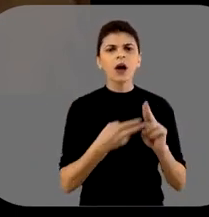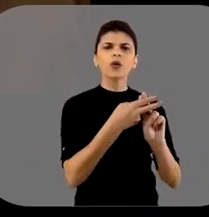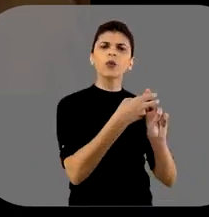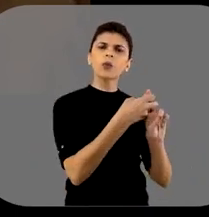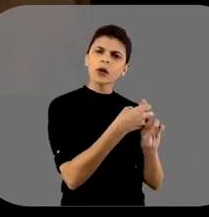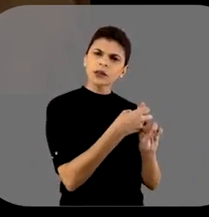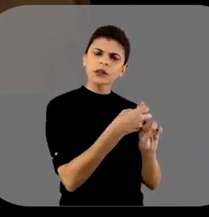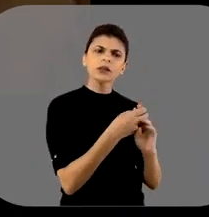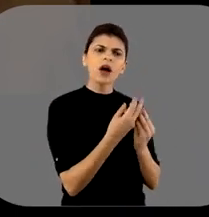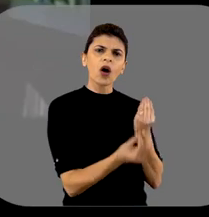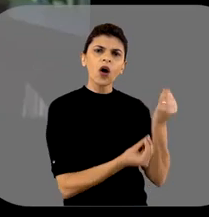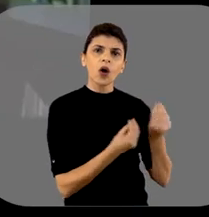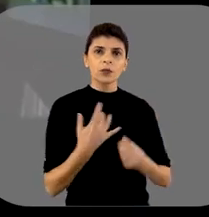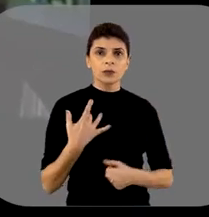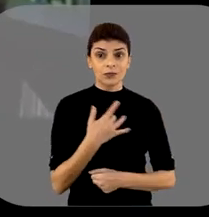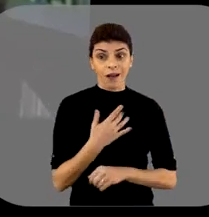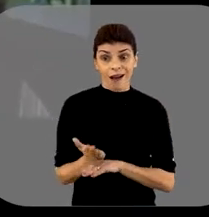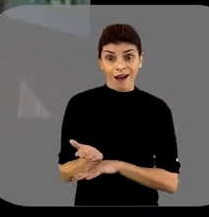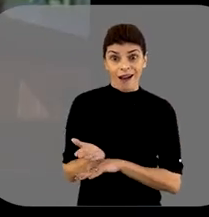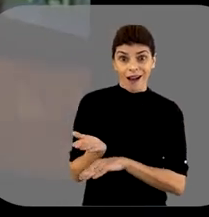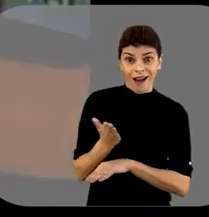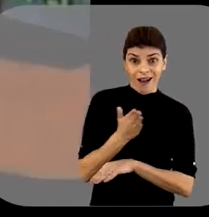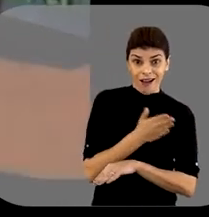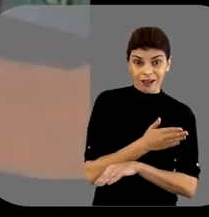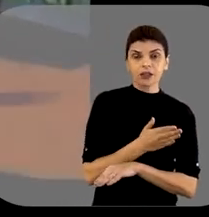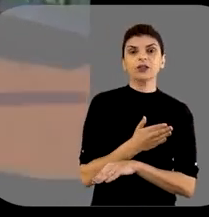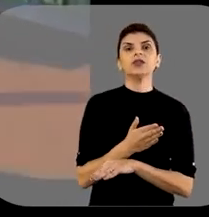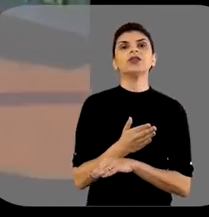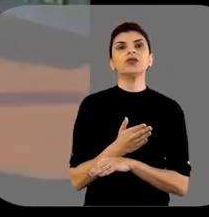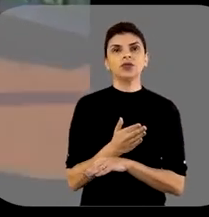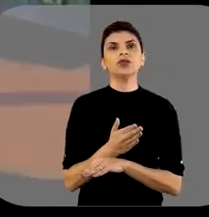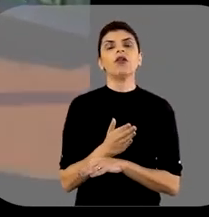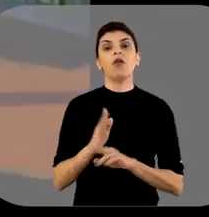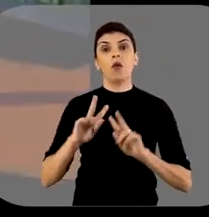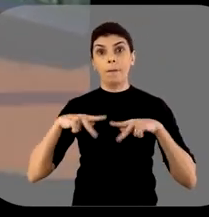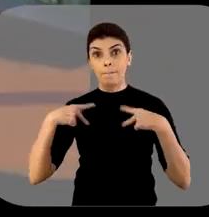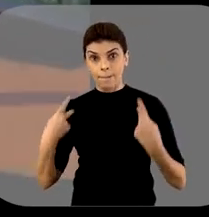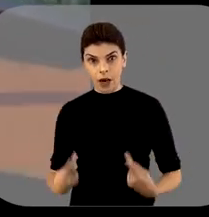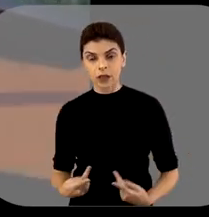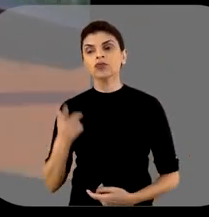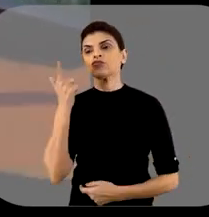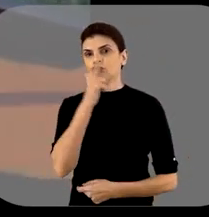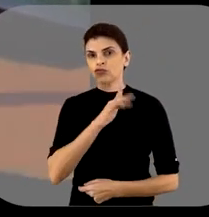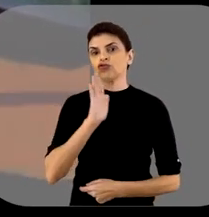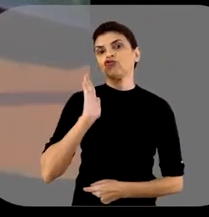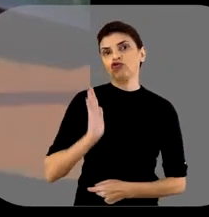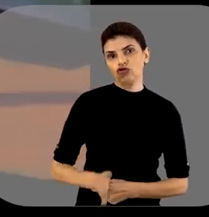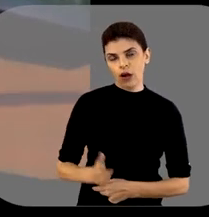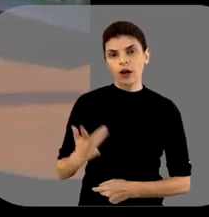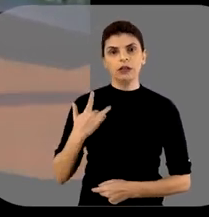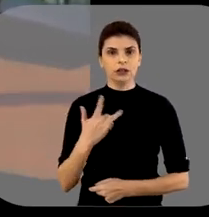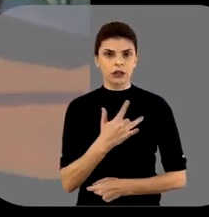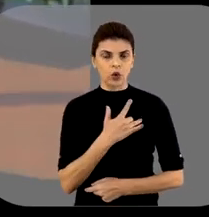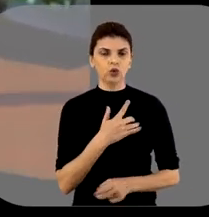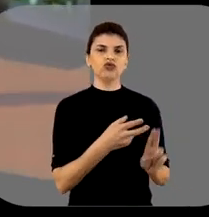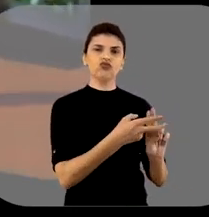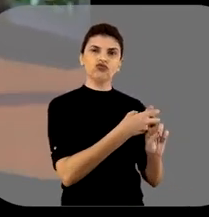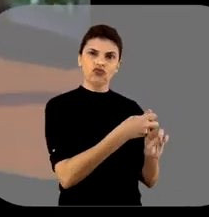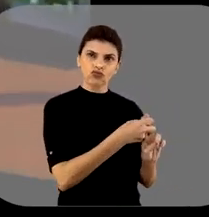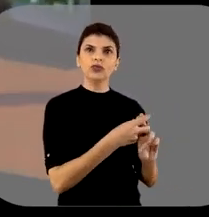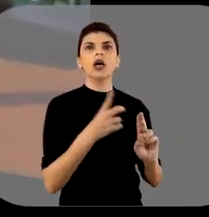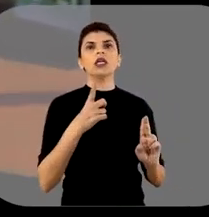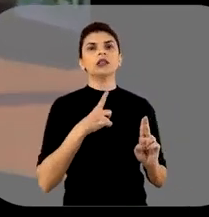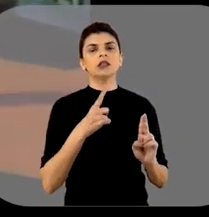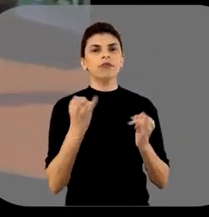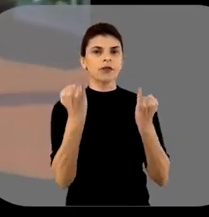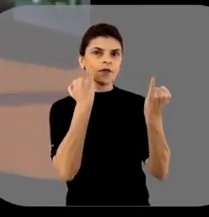Humanizar as práticas de saúde. Antes, a humanização entrou na saúde indígena, com o enfoque da